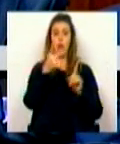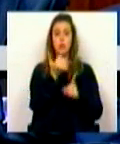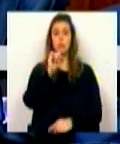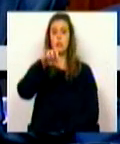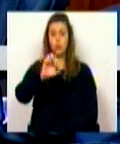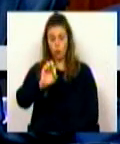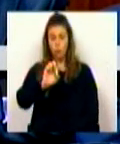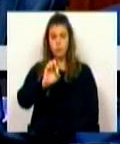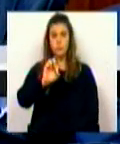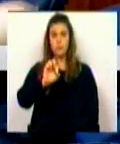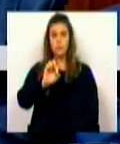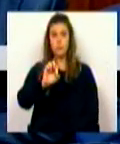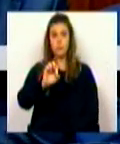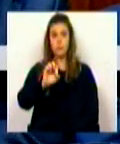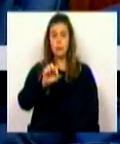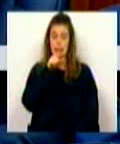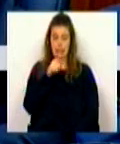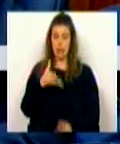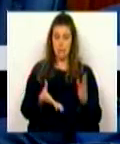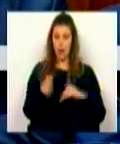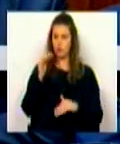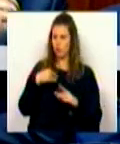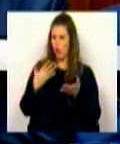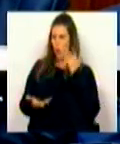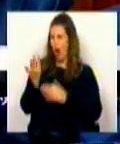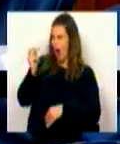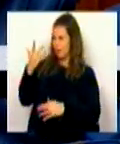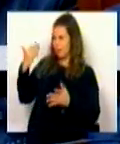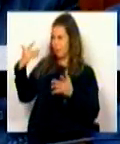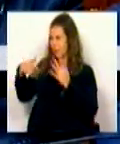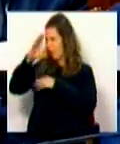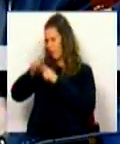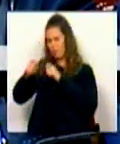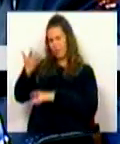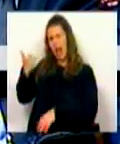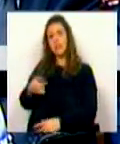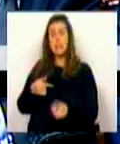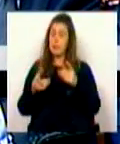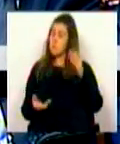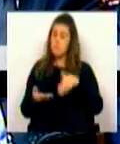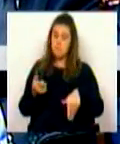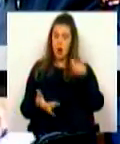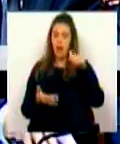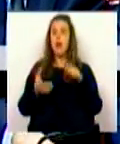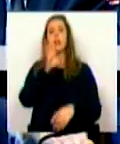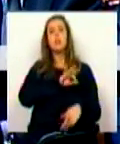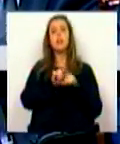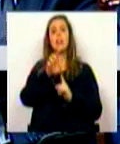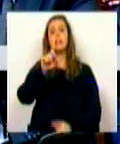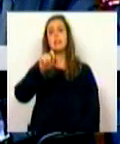2018 o que foi mais do que em qualquer ano da legislatura anterior. A senhora deputada Cecília